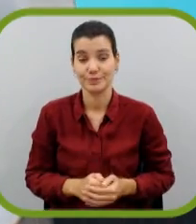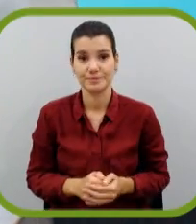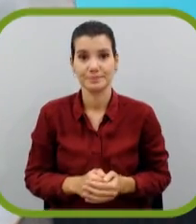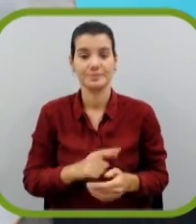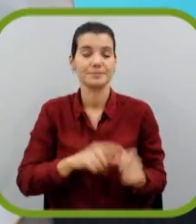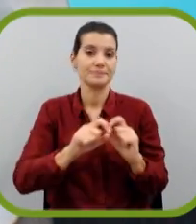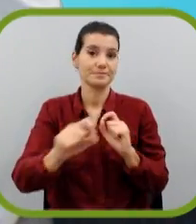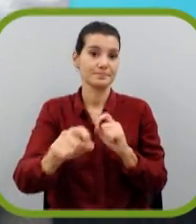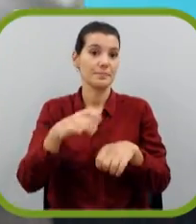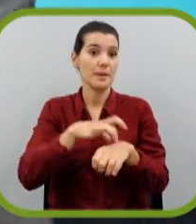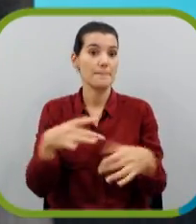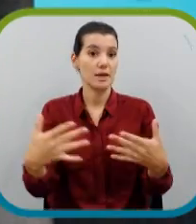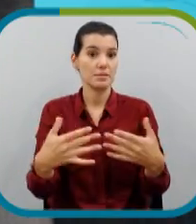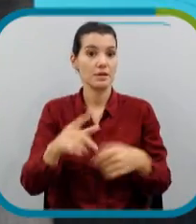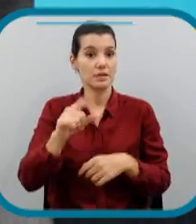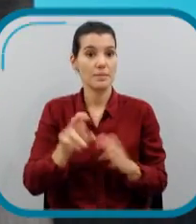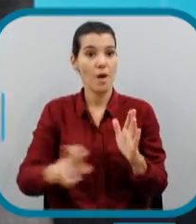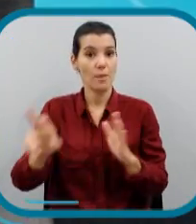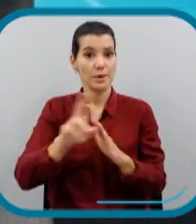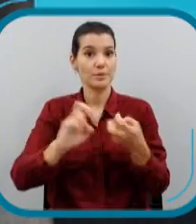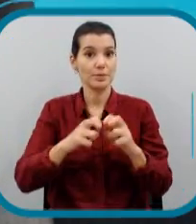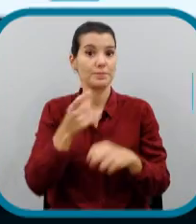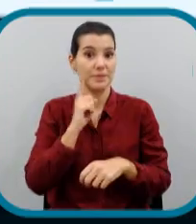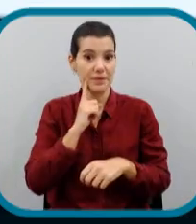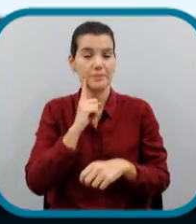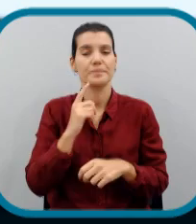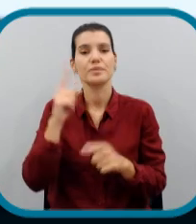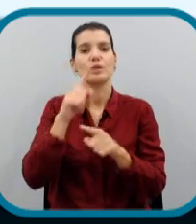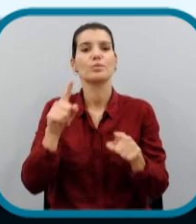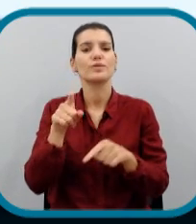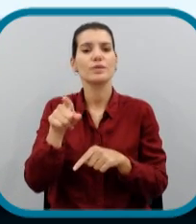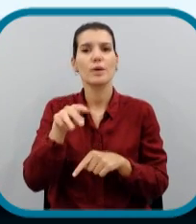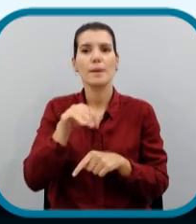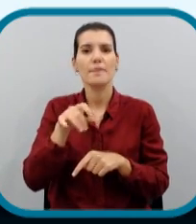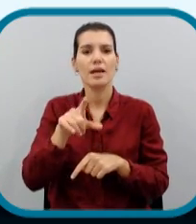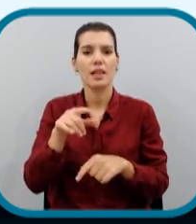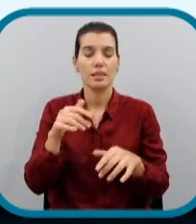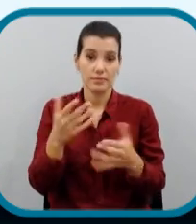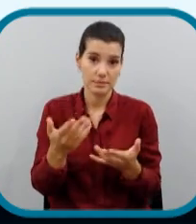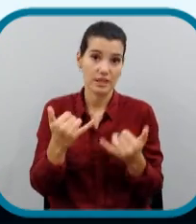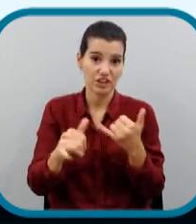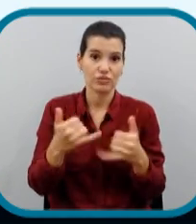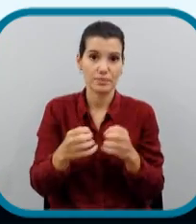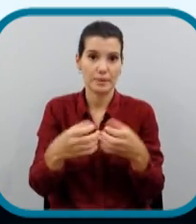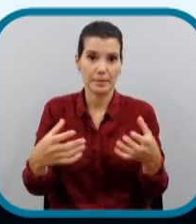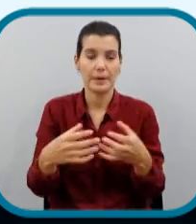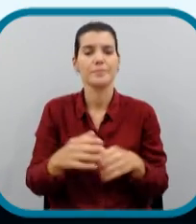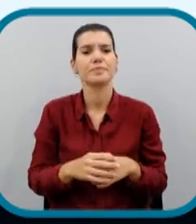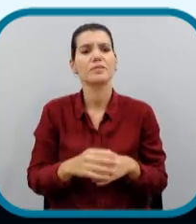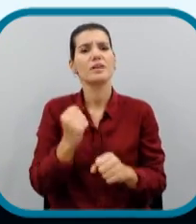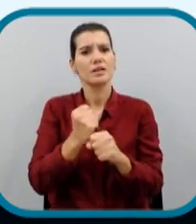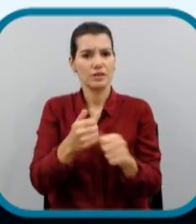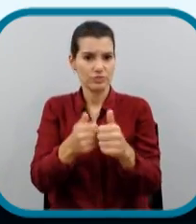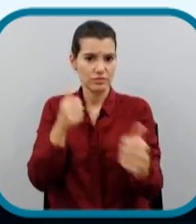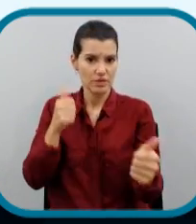tudo. Pois. O período pandémico aumentou também o número de incidentes aqui, professor Miguel, destes